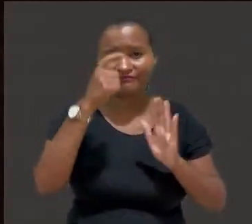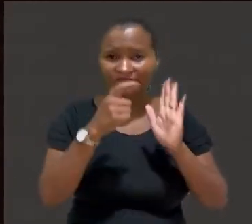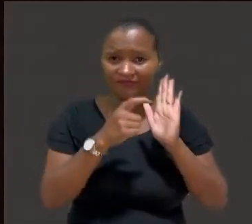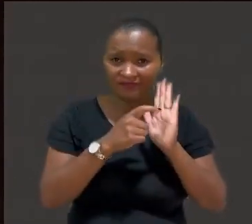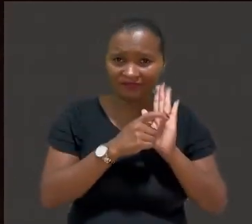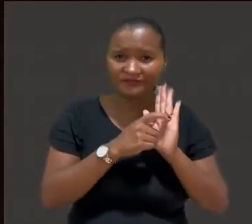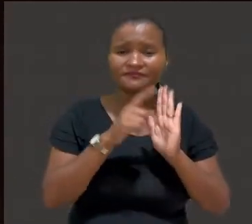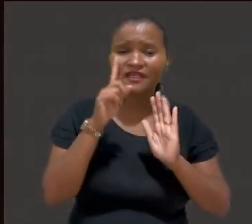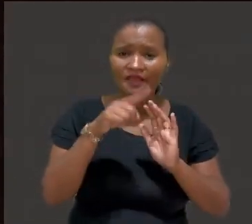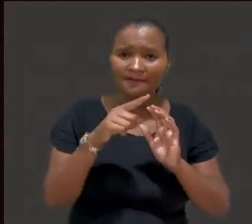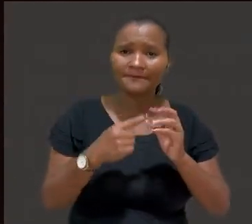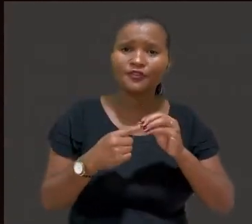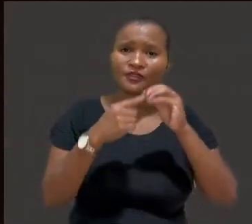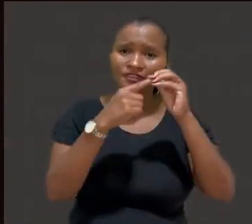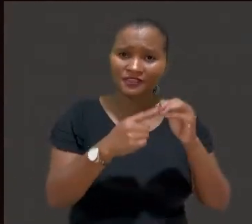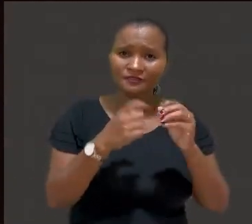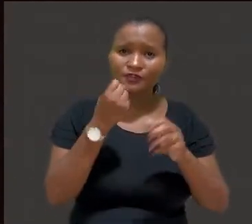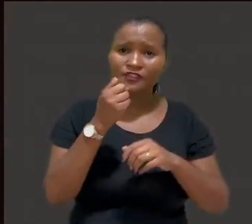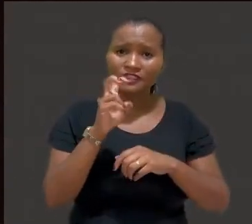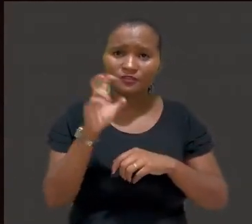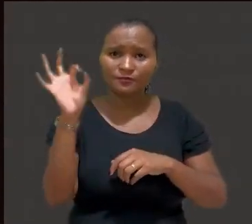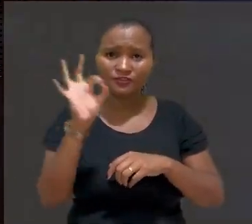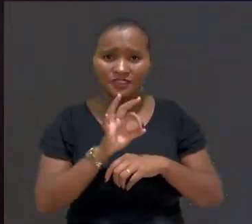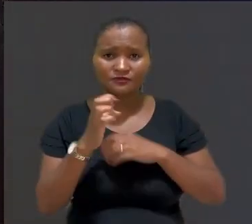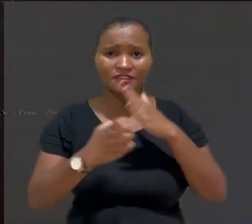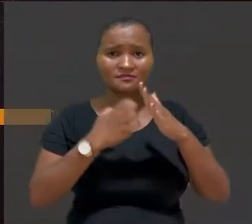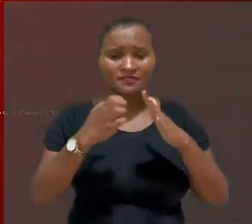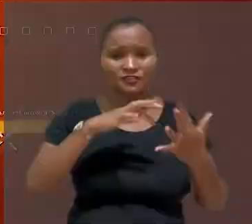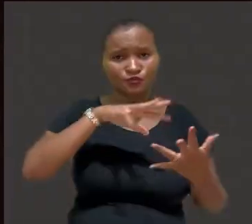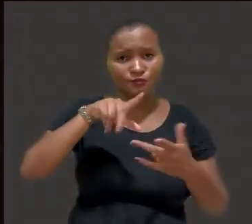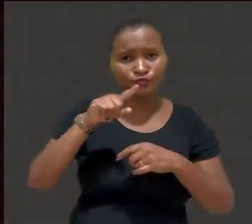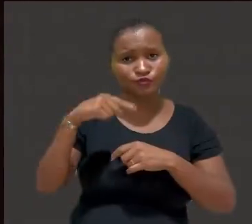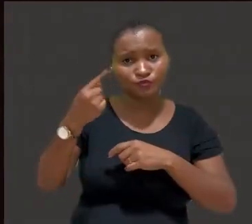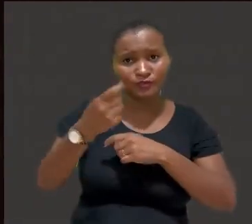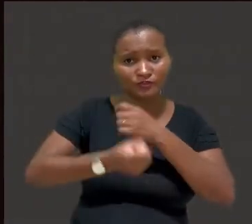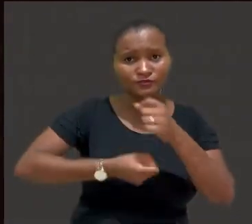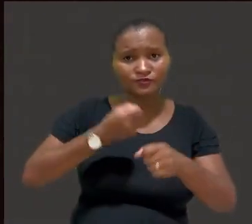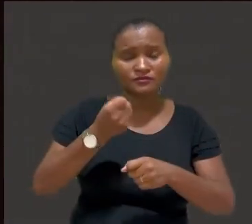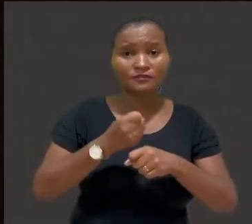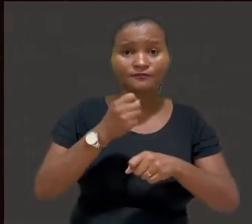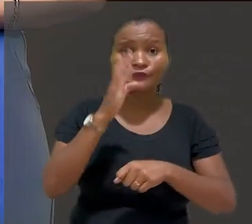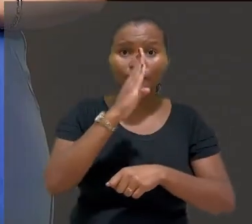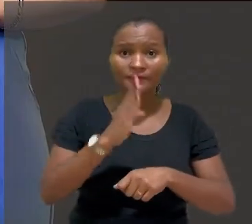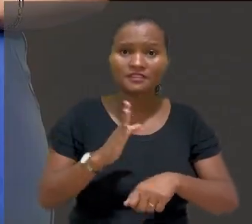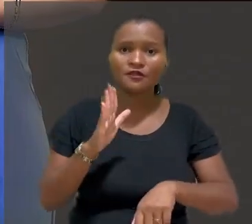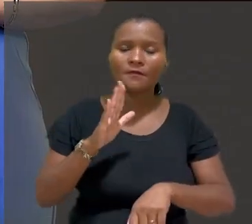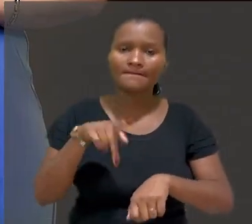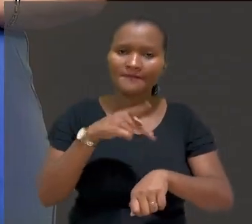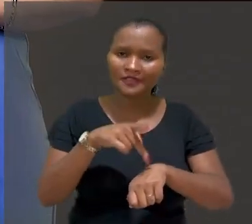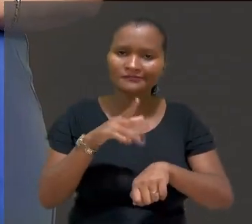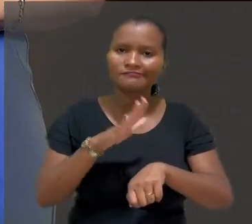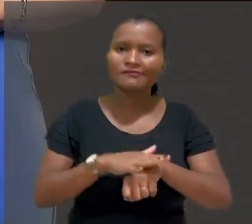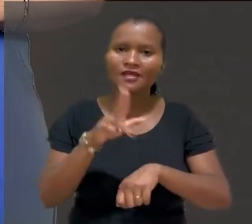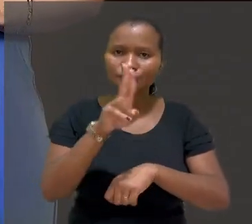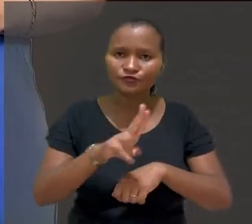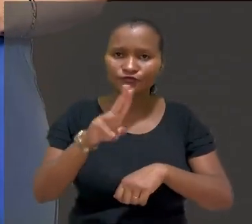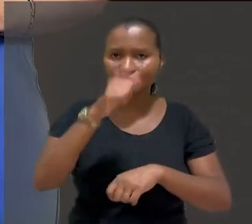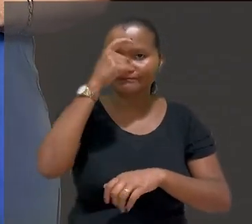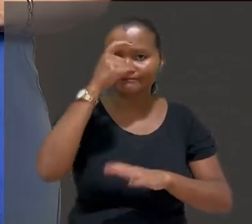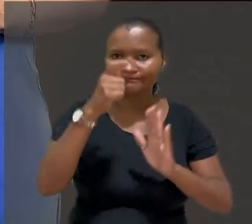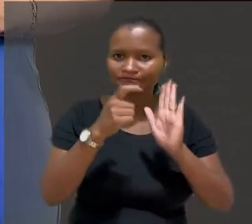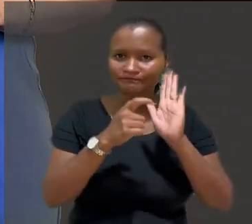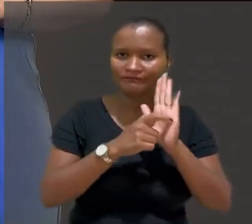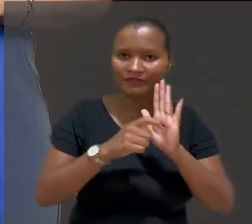uma das prioridades para 85% das empresas do mundo nos próximos anos. O Brasil é o país que mais